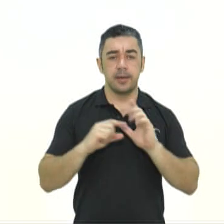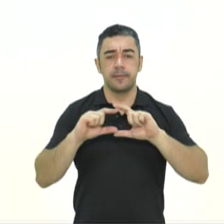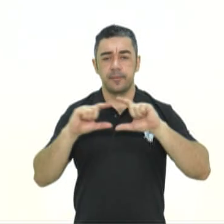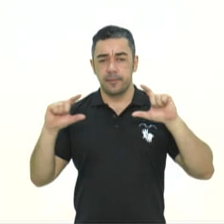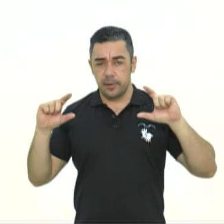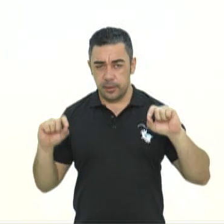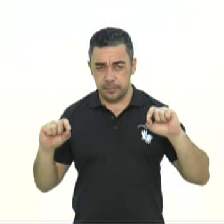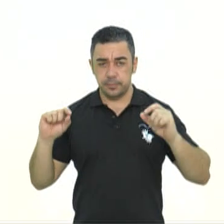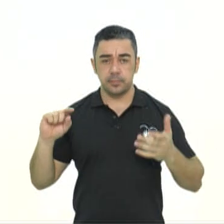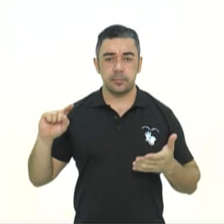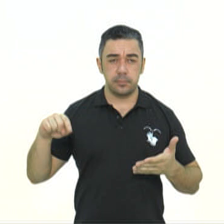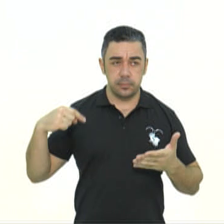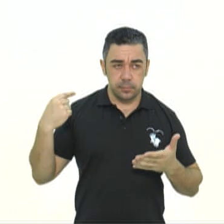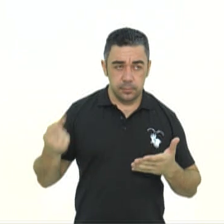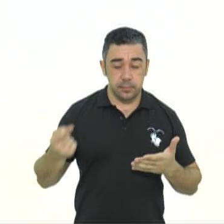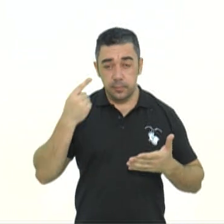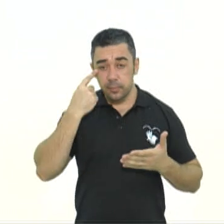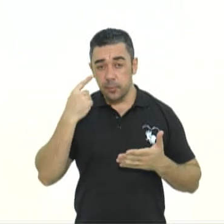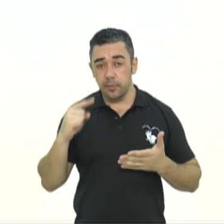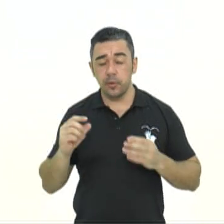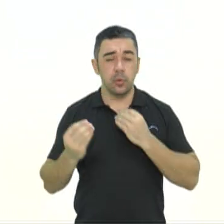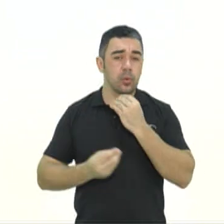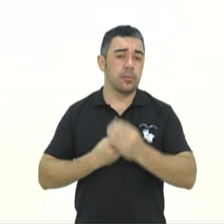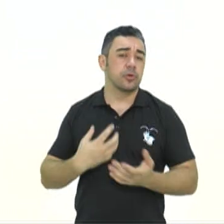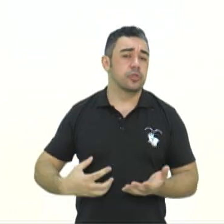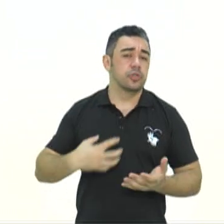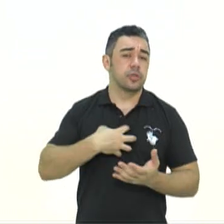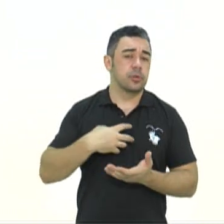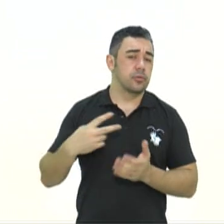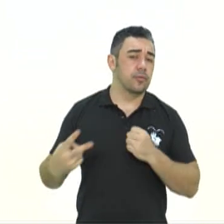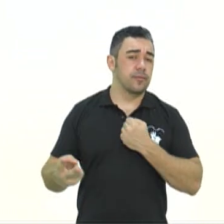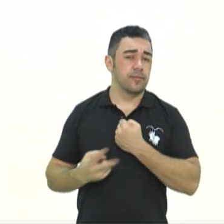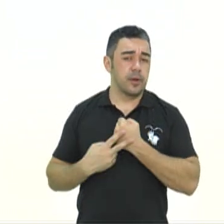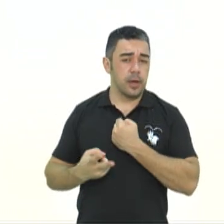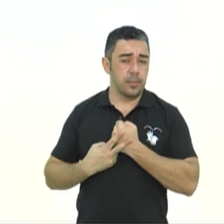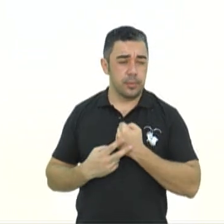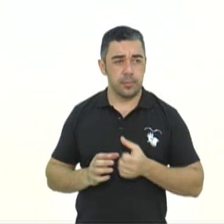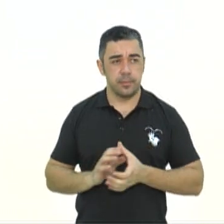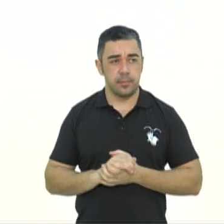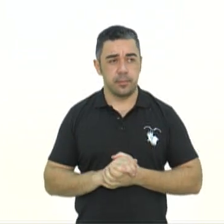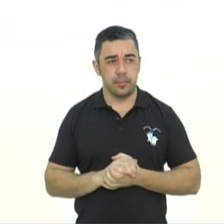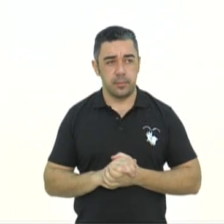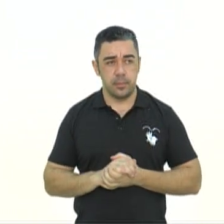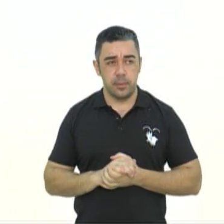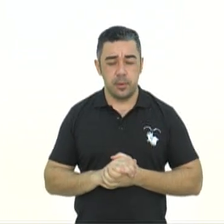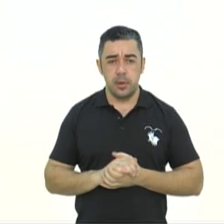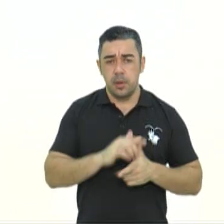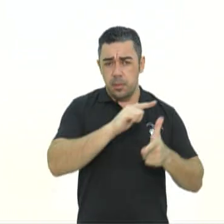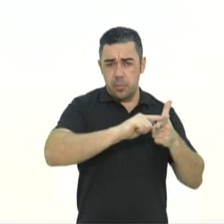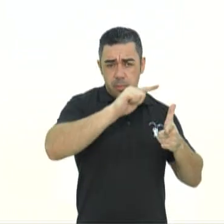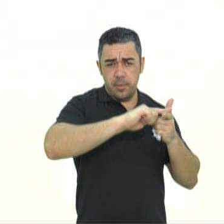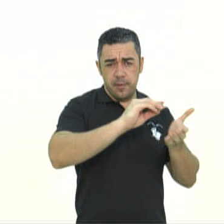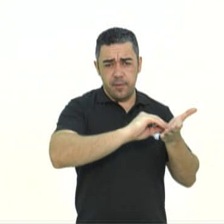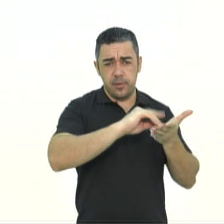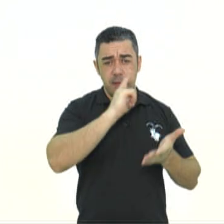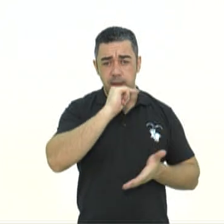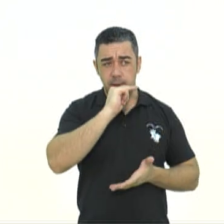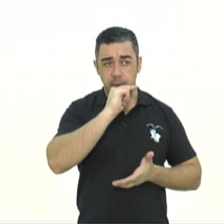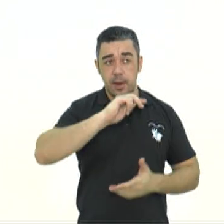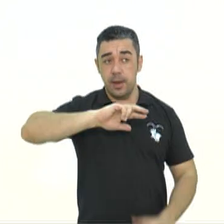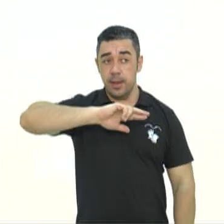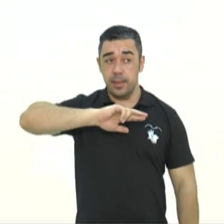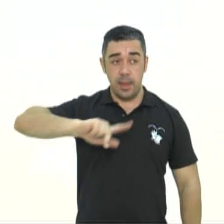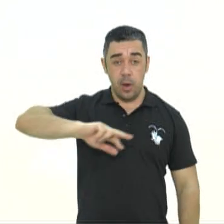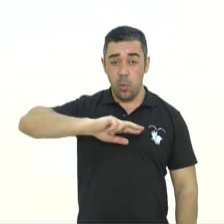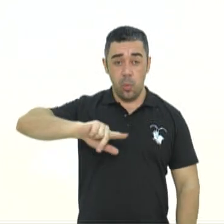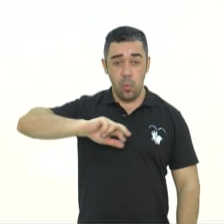a seguir, observe a forma verbal em destaque. Então, aqui, a crise hídrica não é